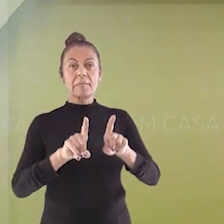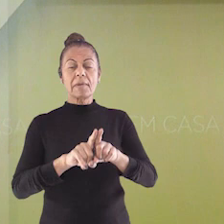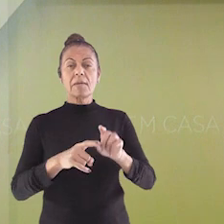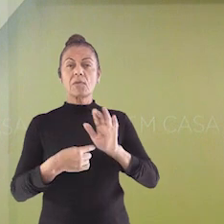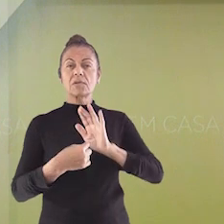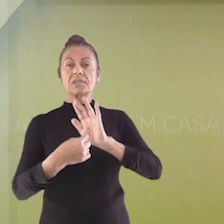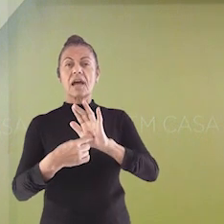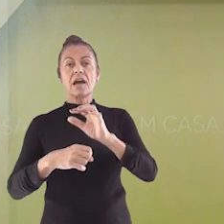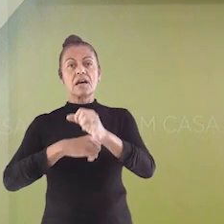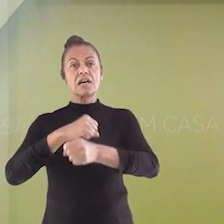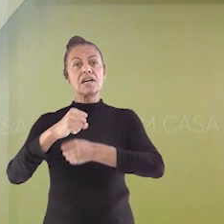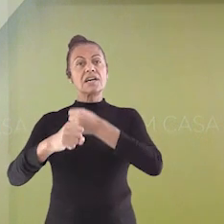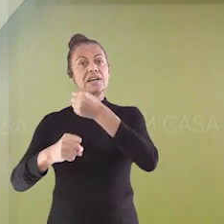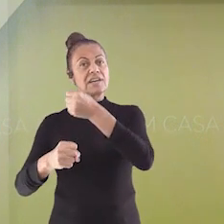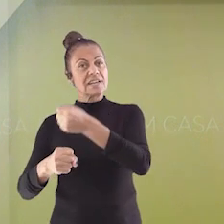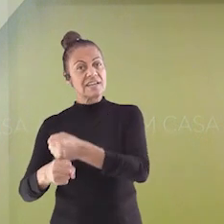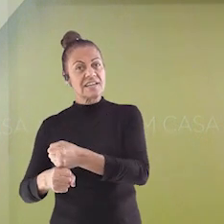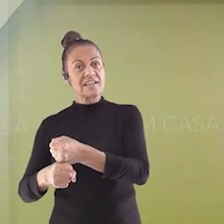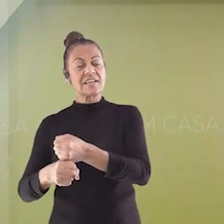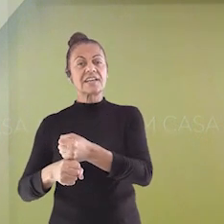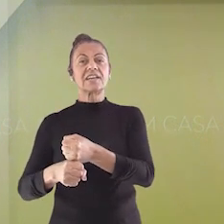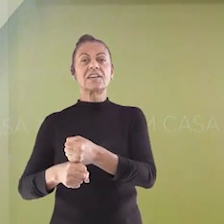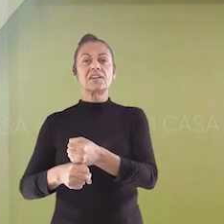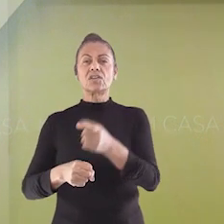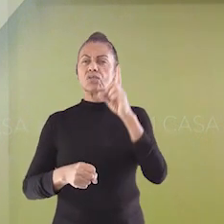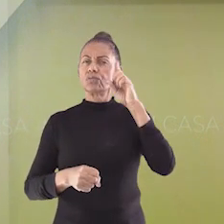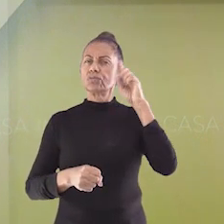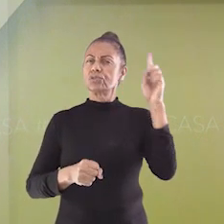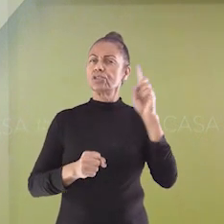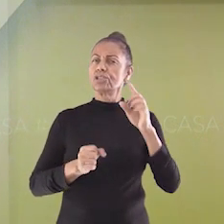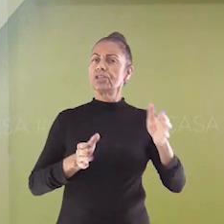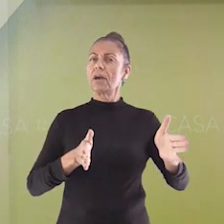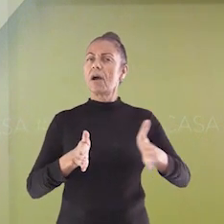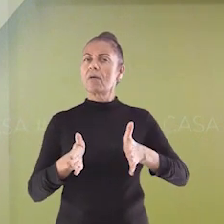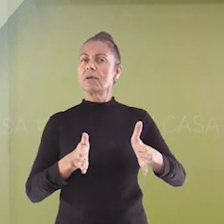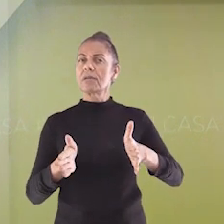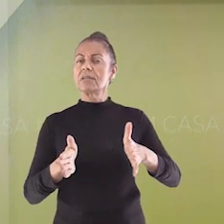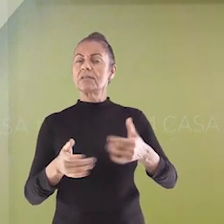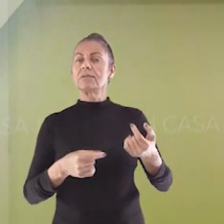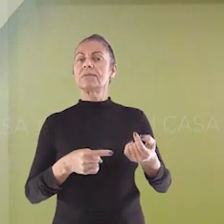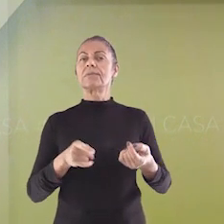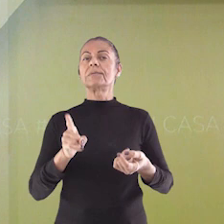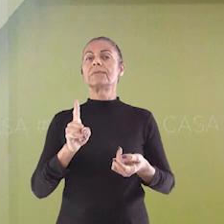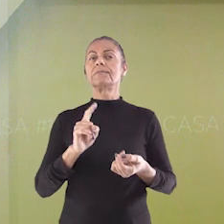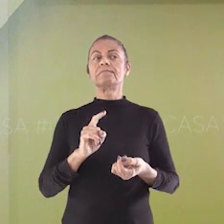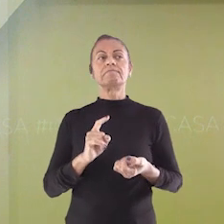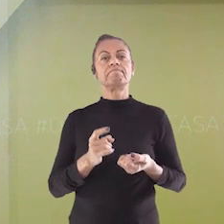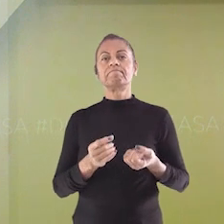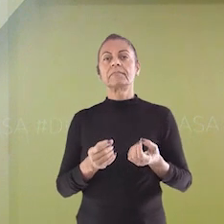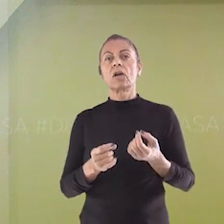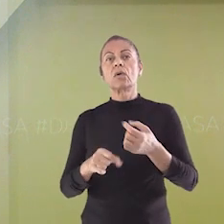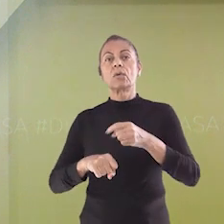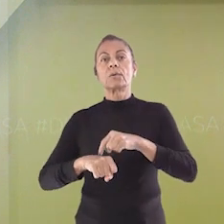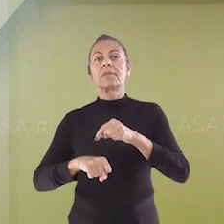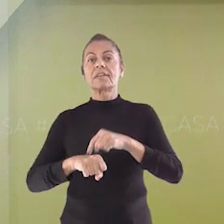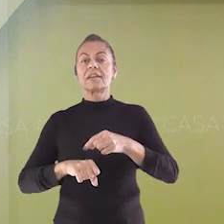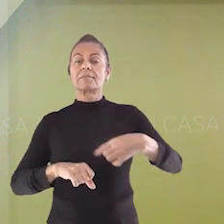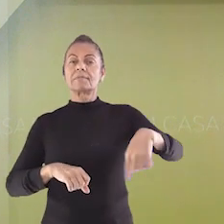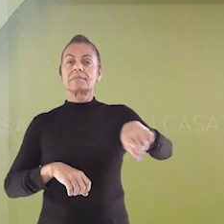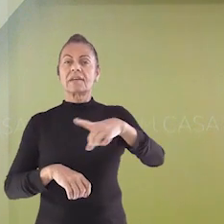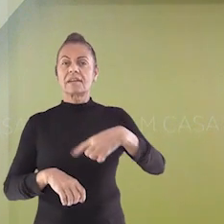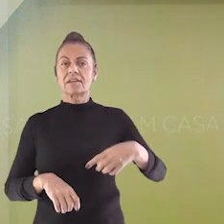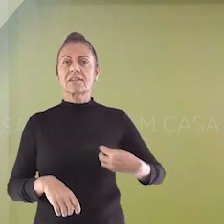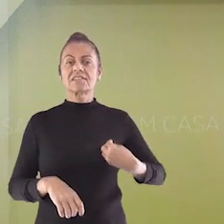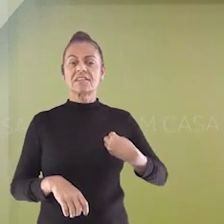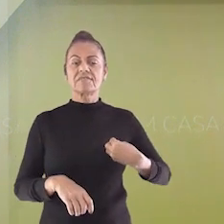ano estamos, em que período do dia estamos. Então, o tempo está na nossa vida